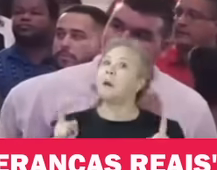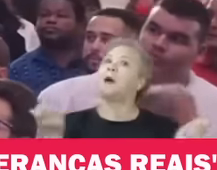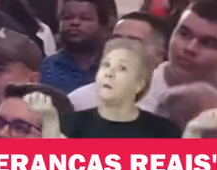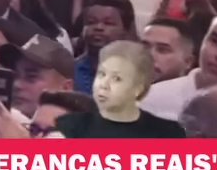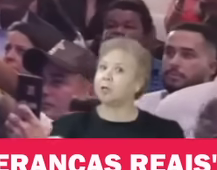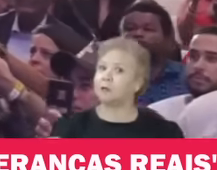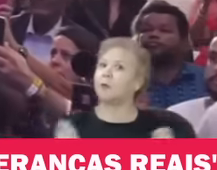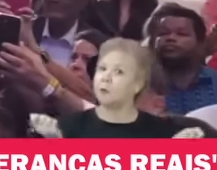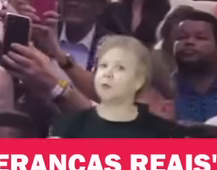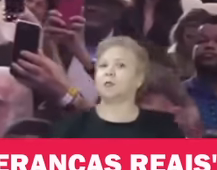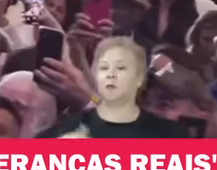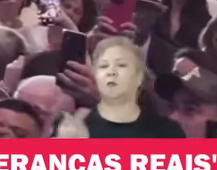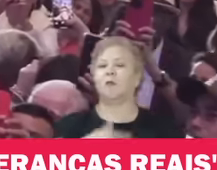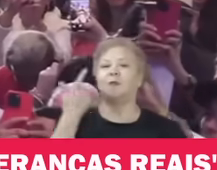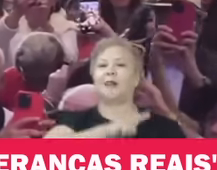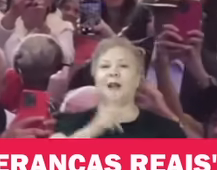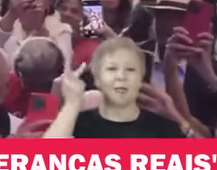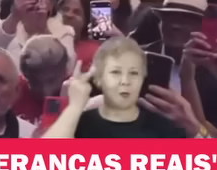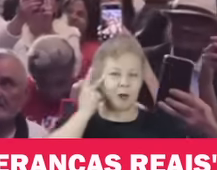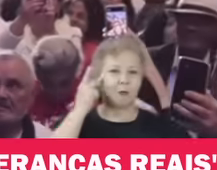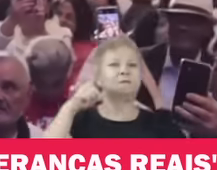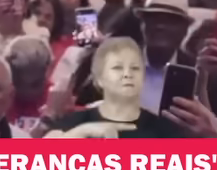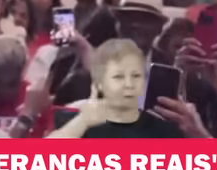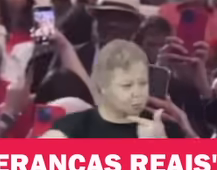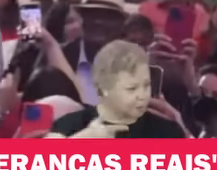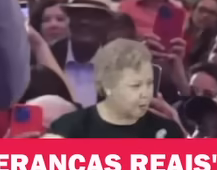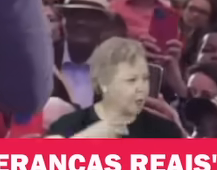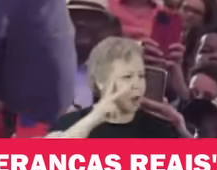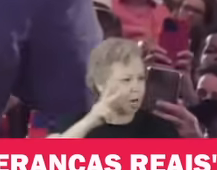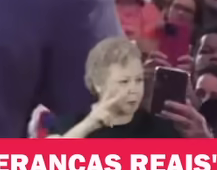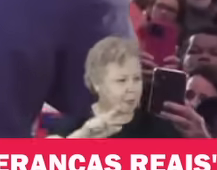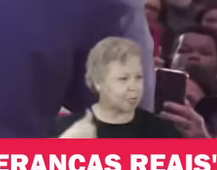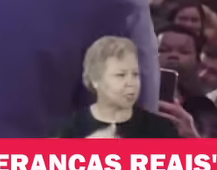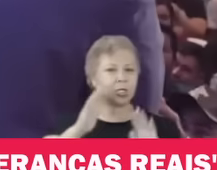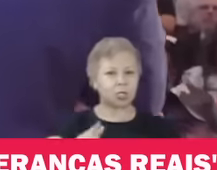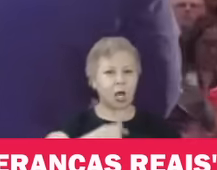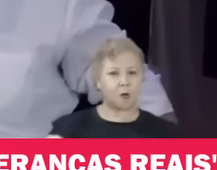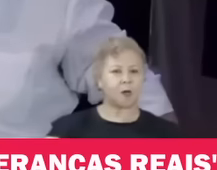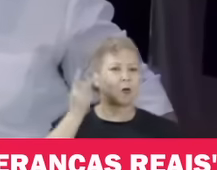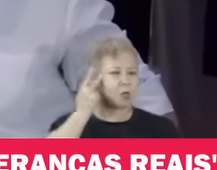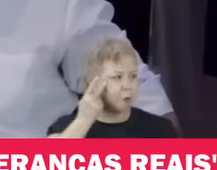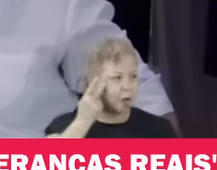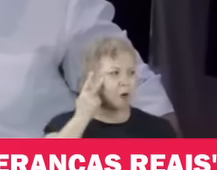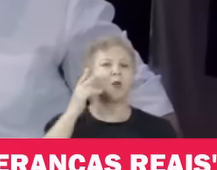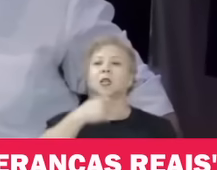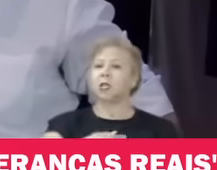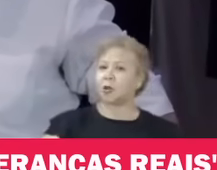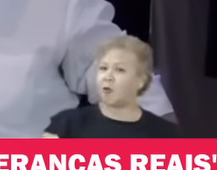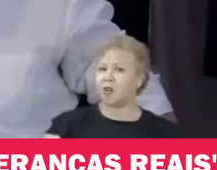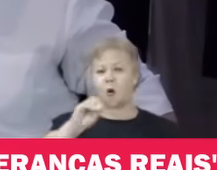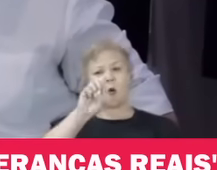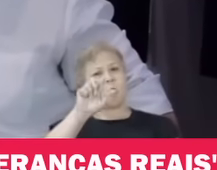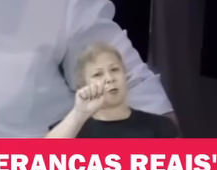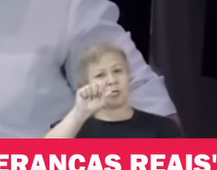possível a gente ganhar São Paulo. Nós temos que trabalhar lembrando que a gente já governou São Paulo, já governou Osasco, já